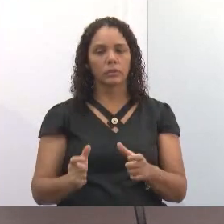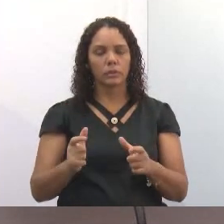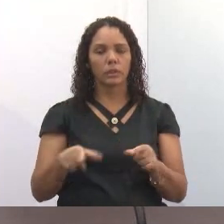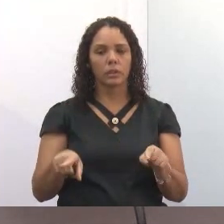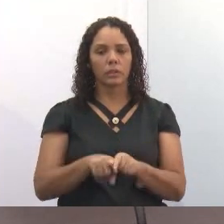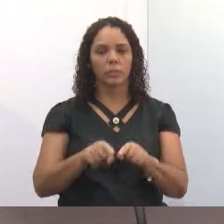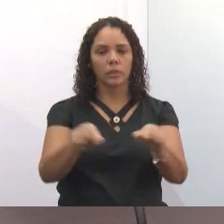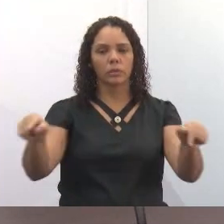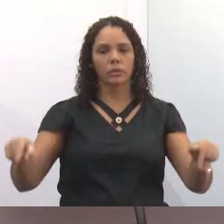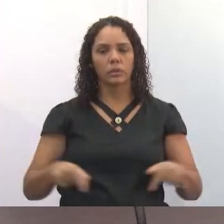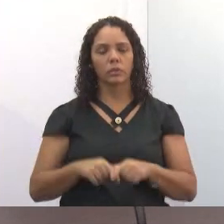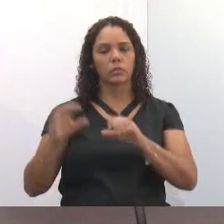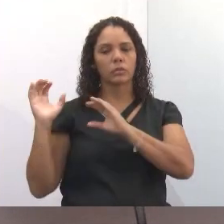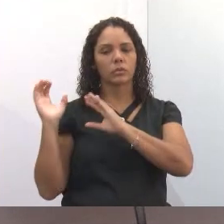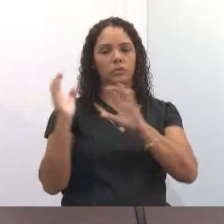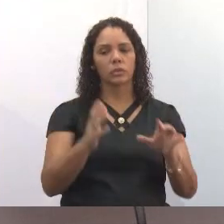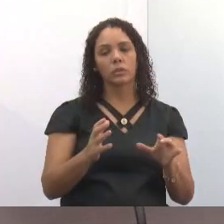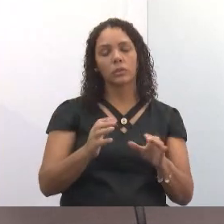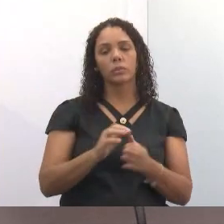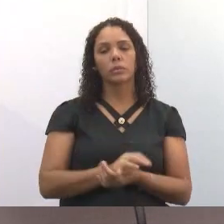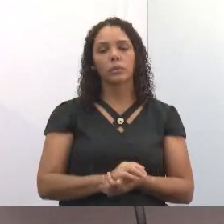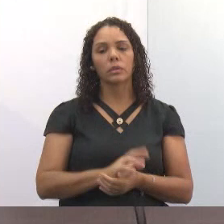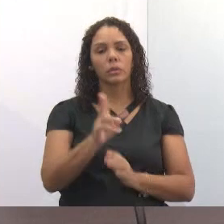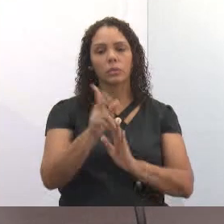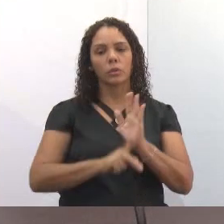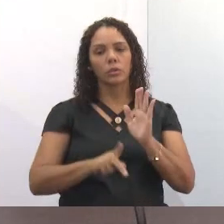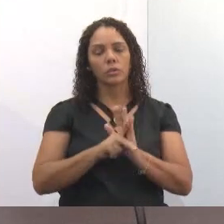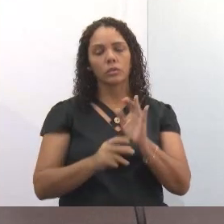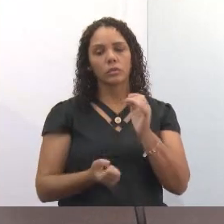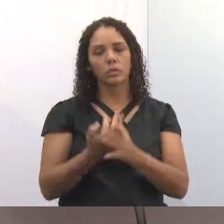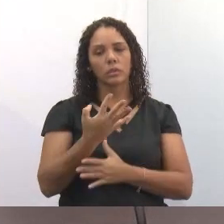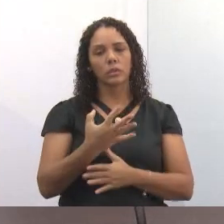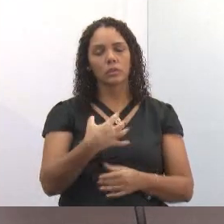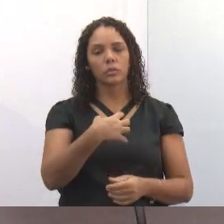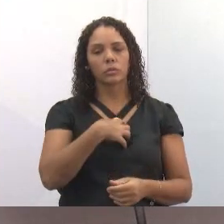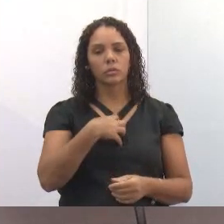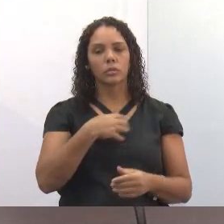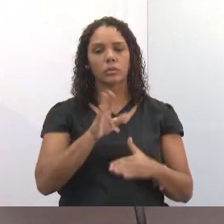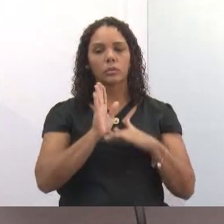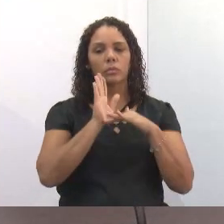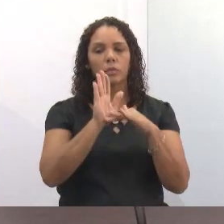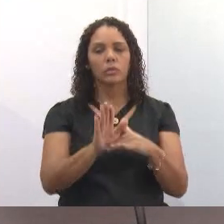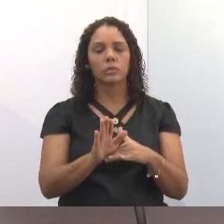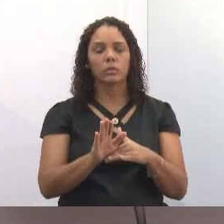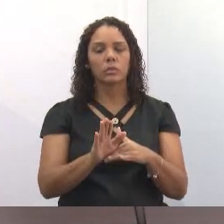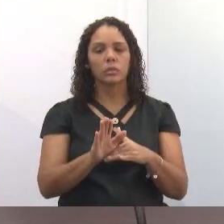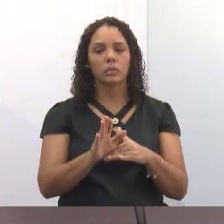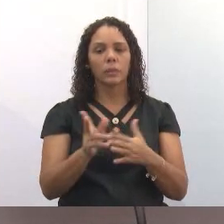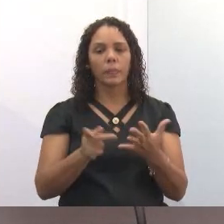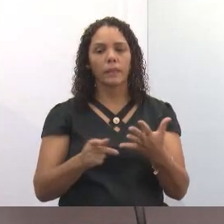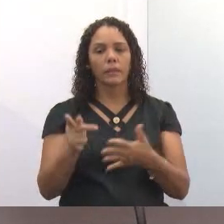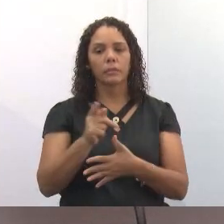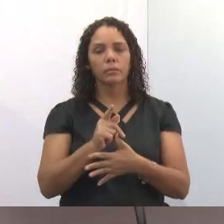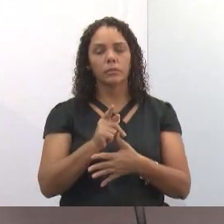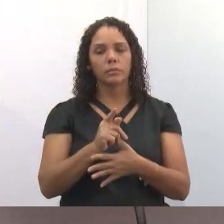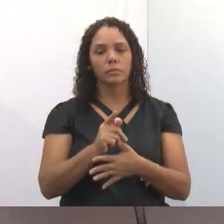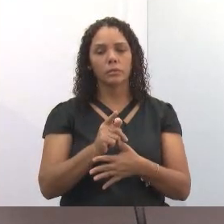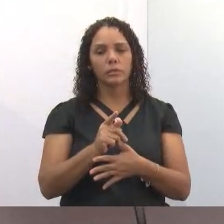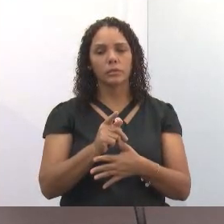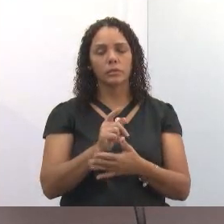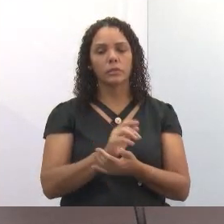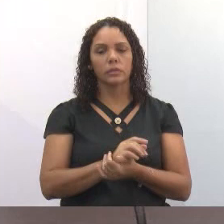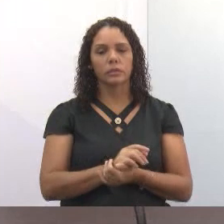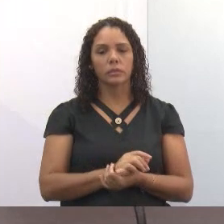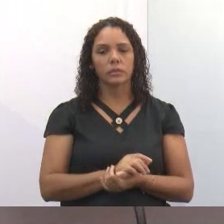de rugby, cujo projeto foi elaborado de modo a atender as premissas estabelecidas pela